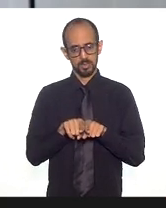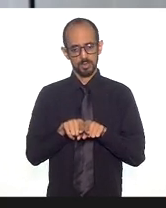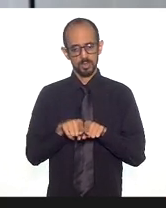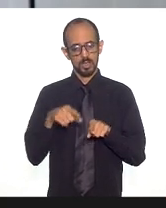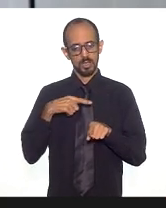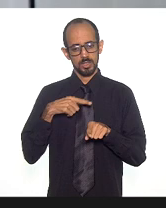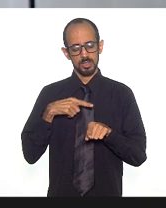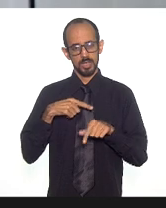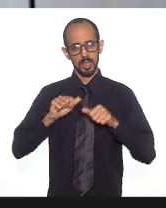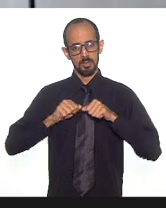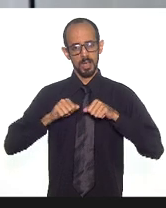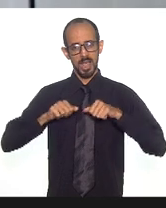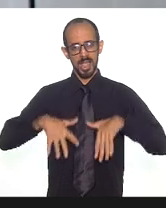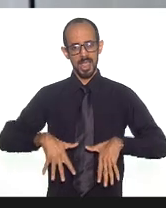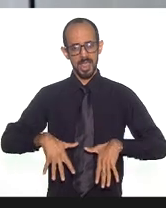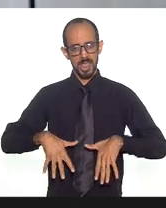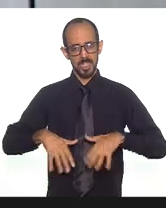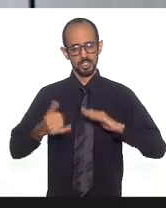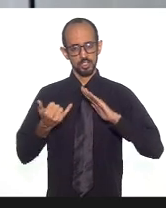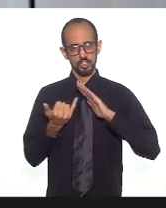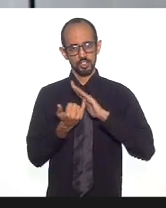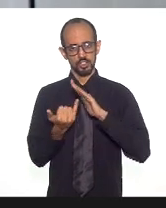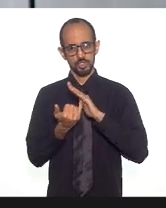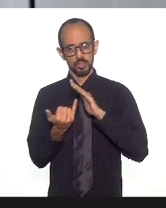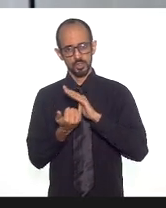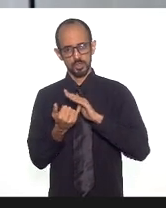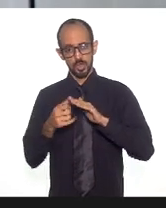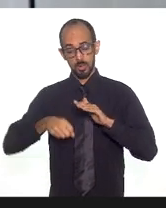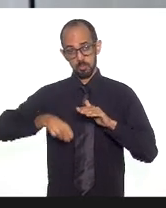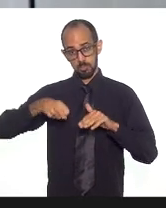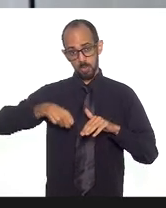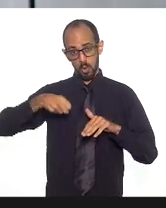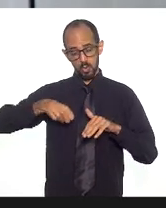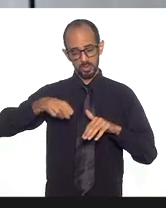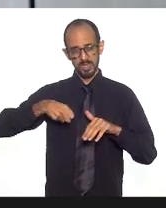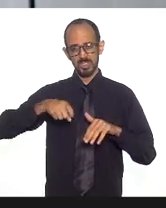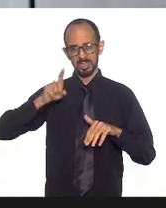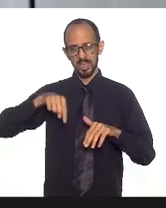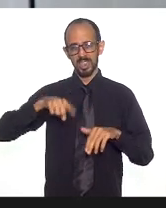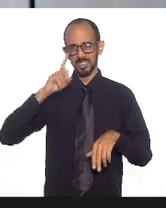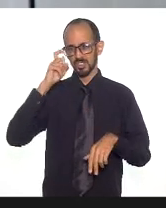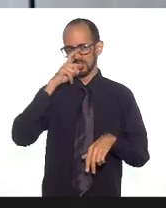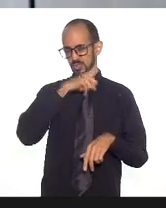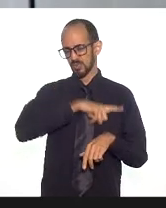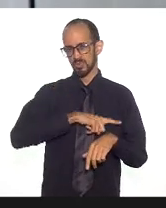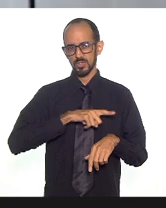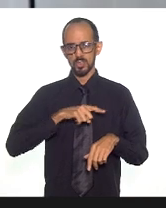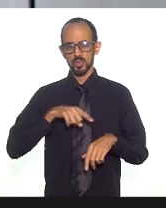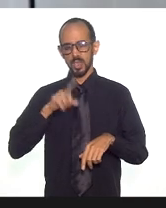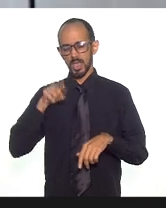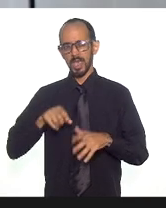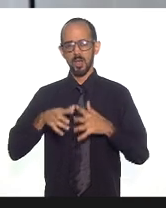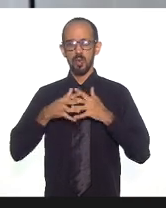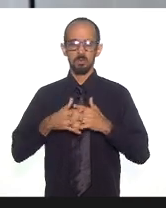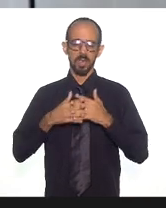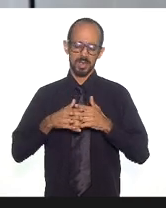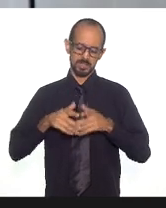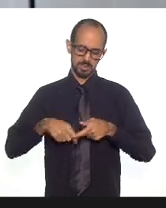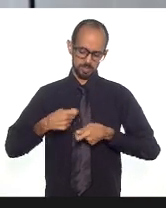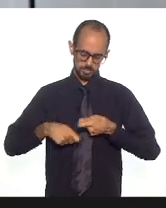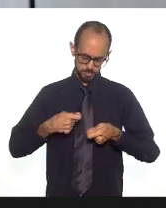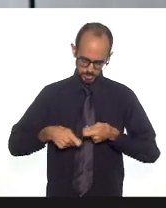de instituições, e bolsas e fomentos que é difícil de ser, é complexa de ser administrada,